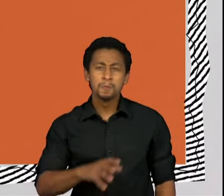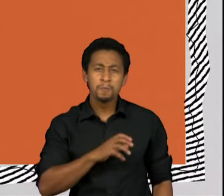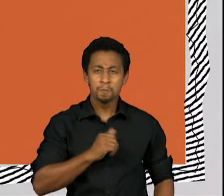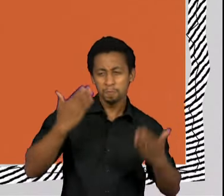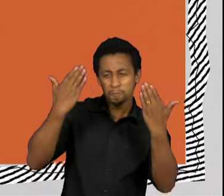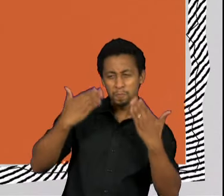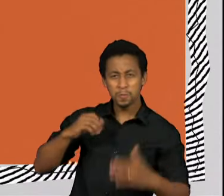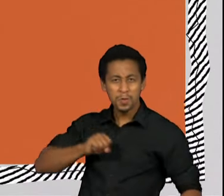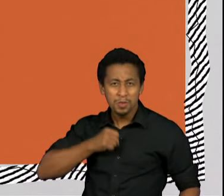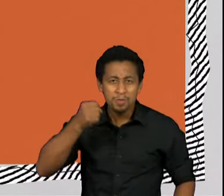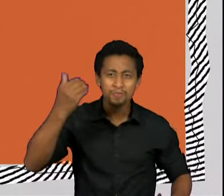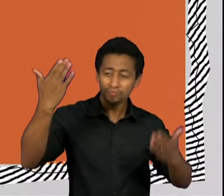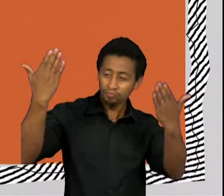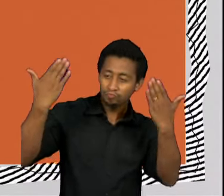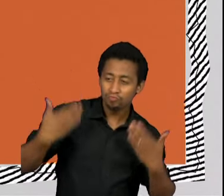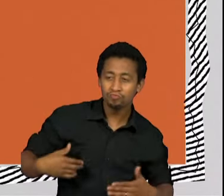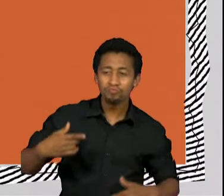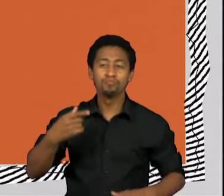nada